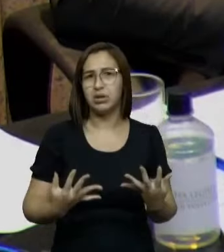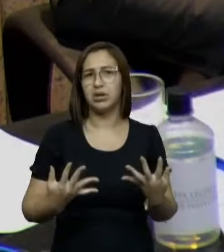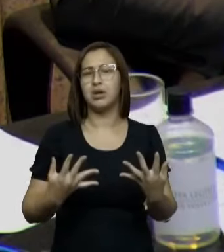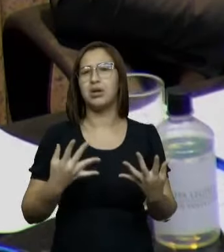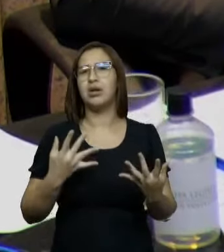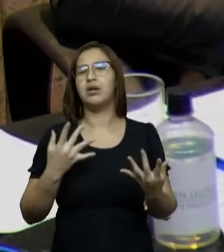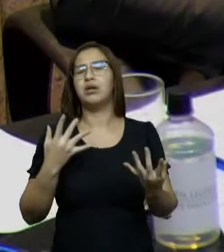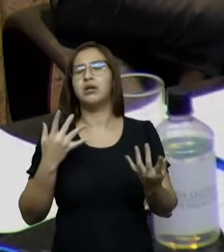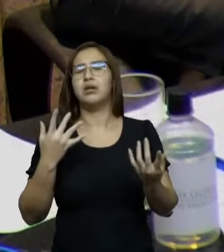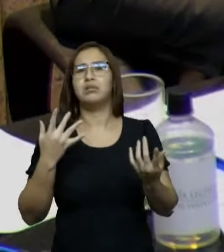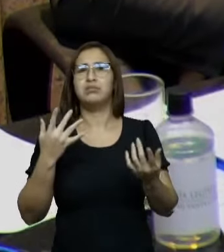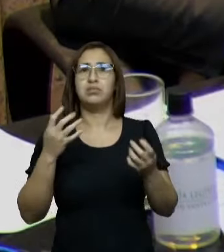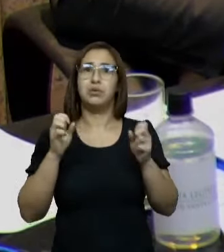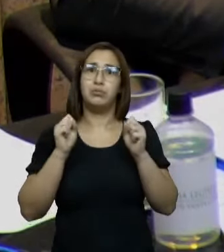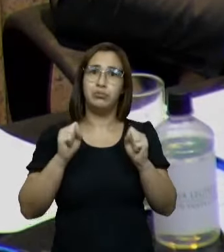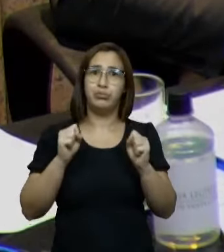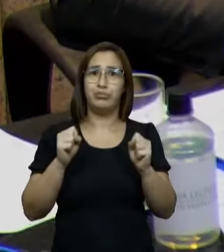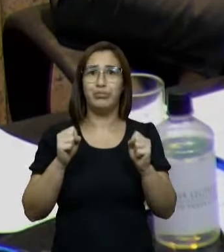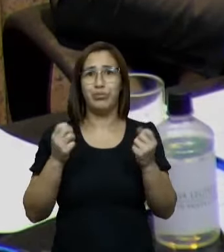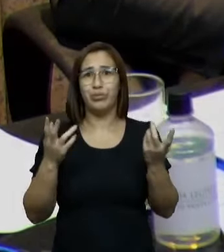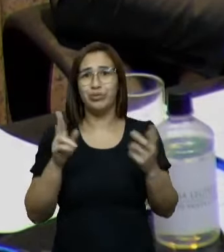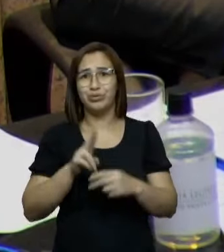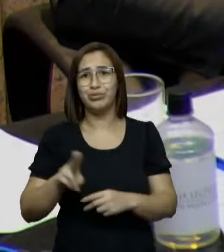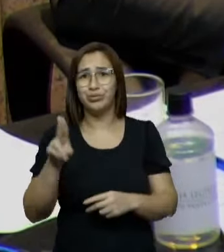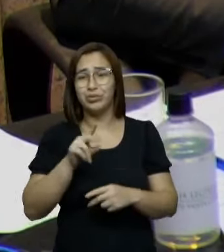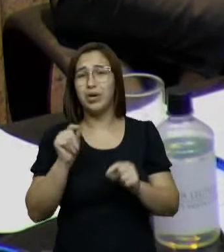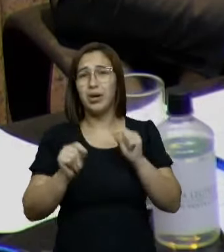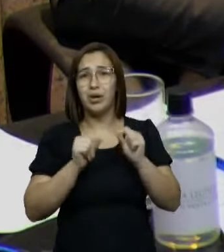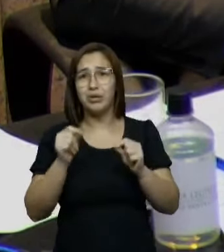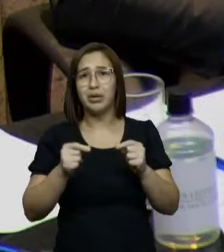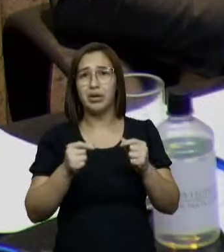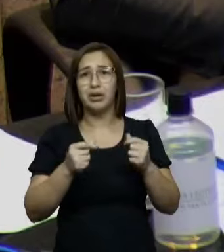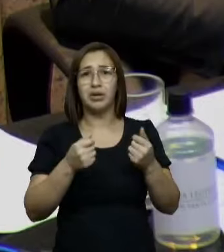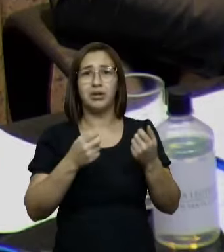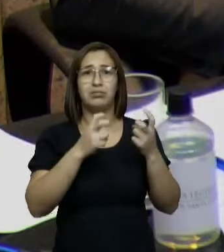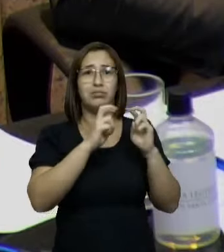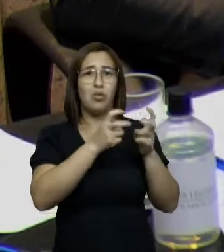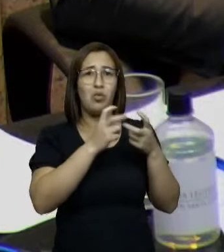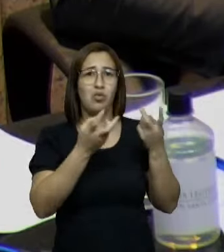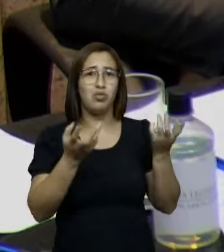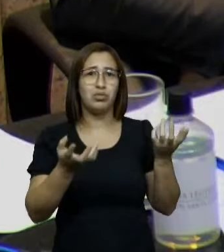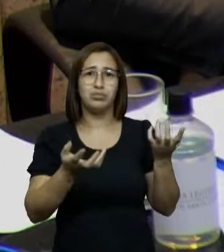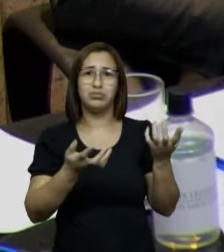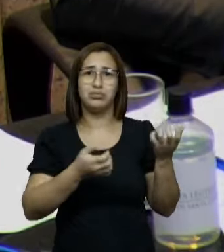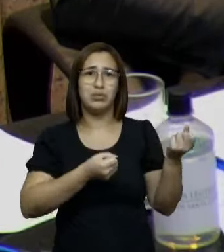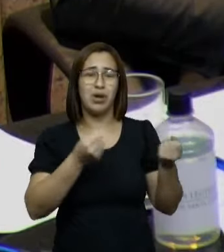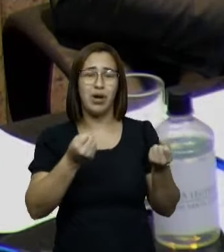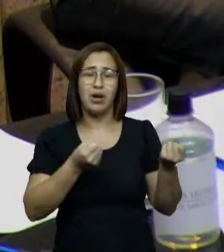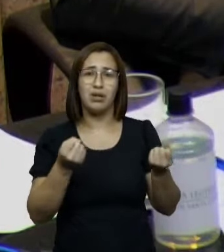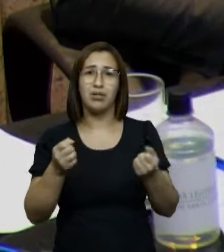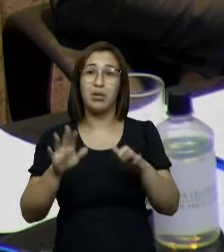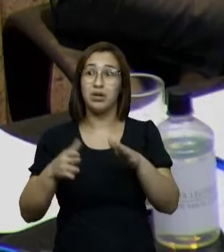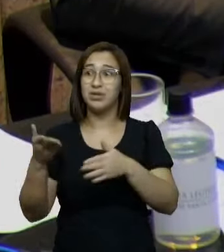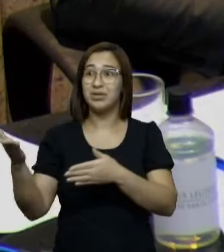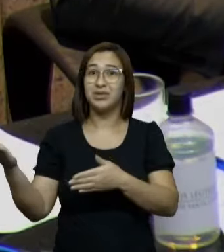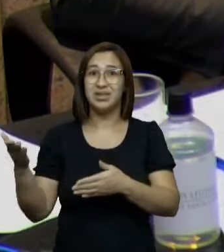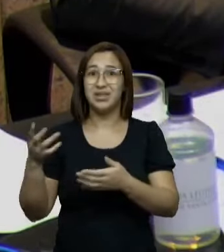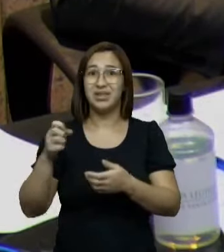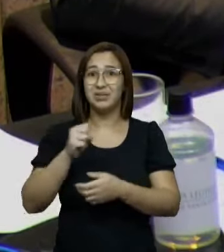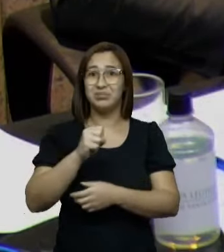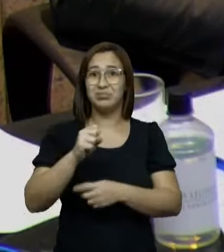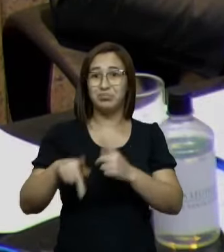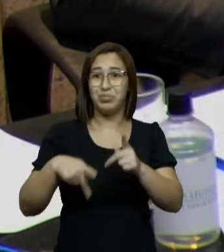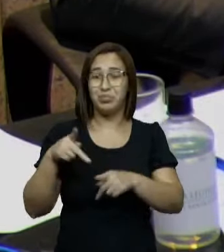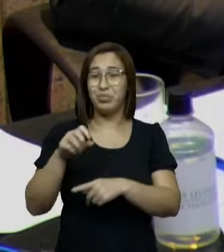e transportar via terrestre, sabe o quê? O catarinense, coitado, a maior parte nunca nem andou de avião, e aí a